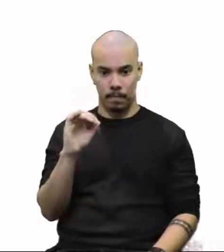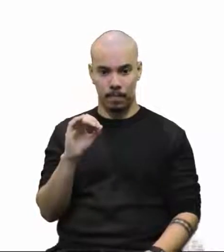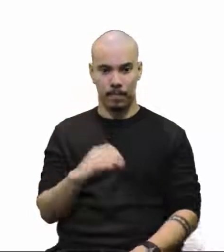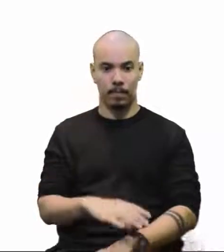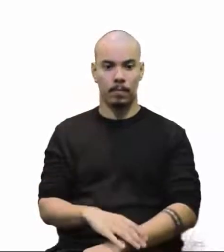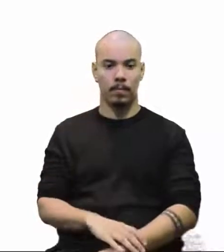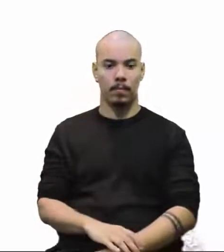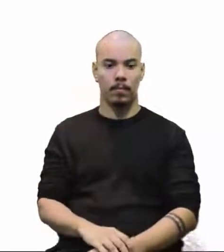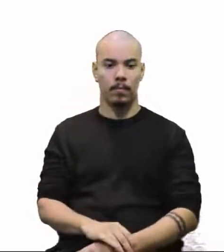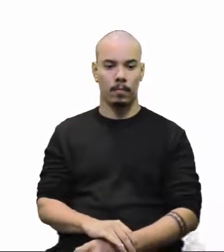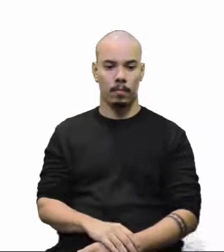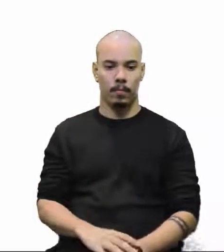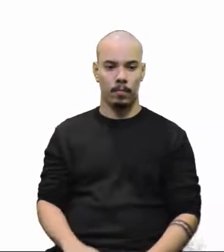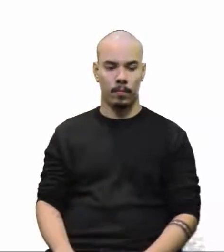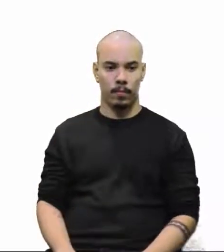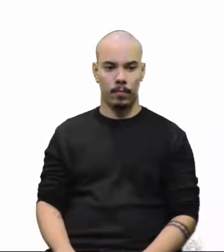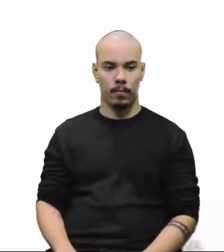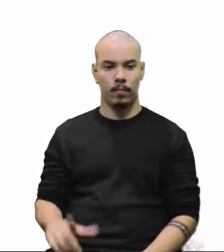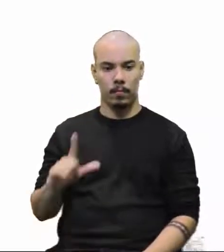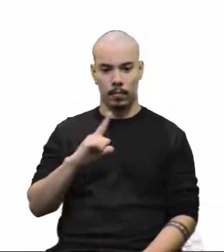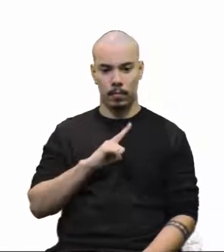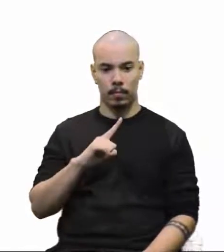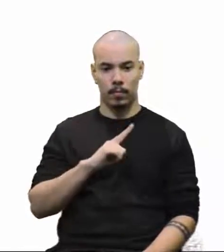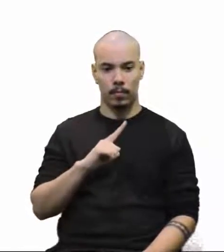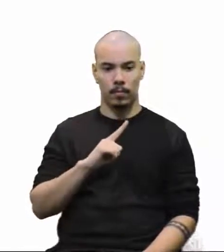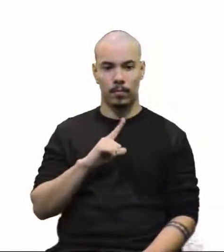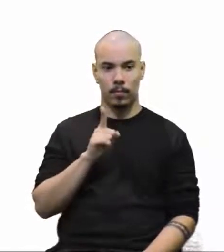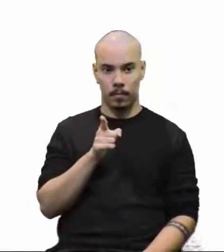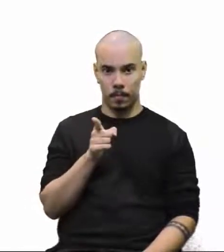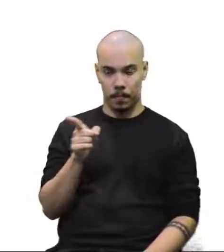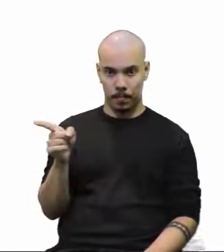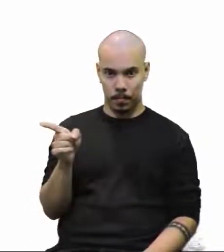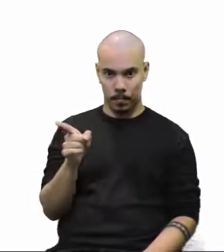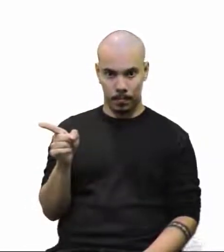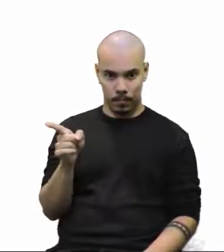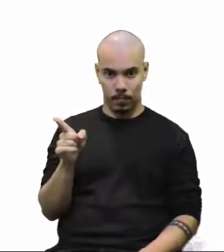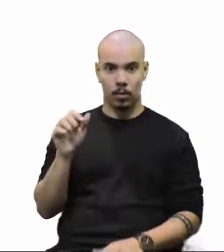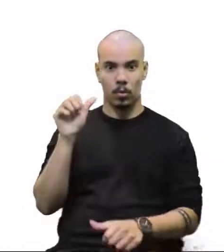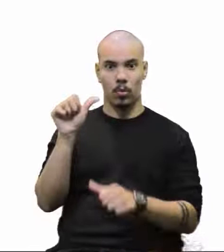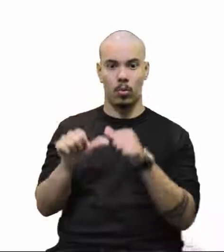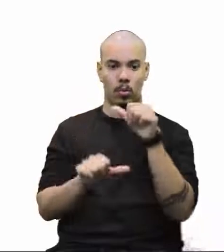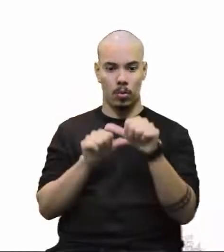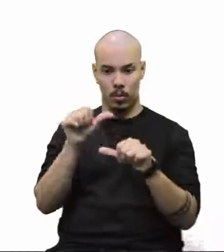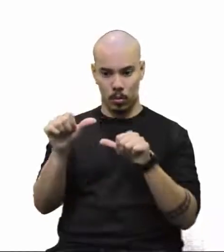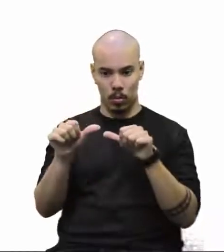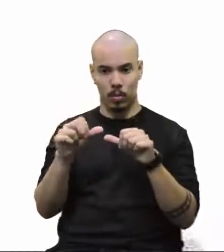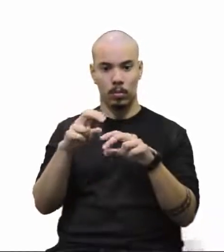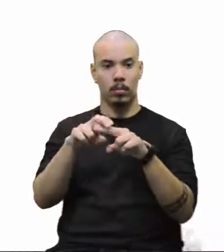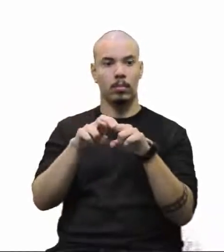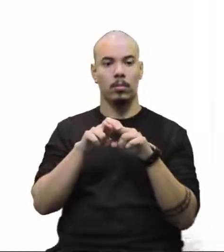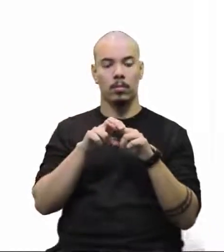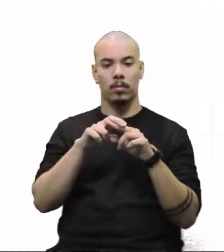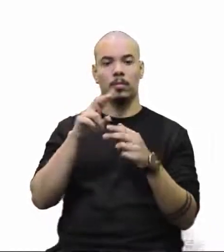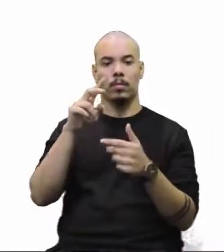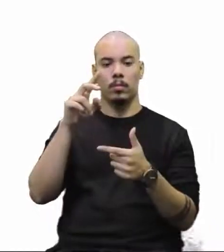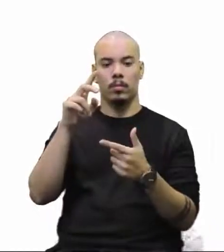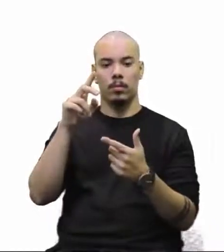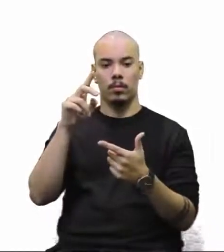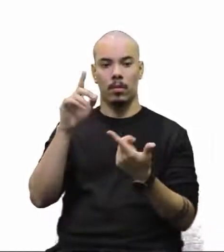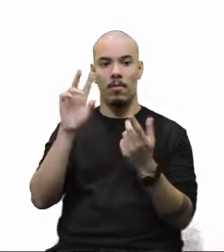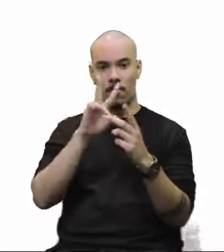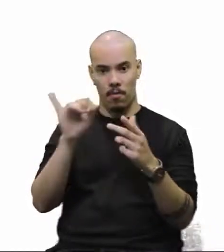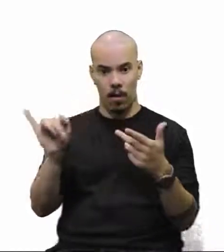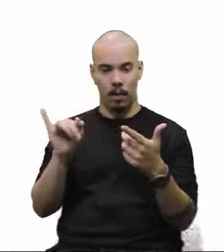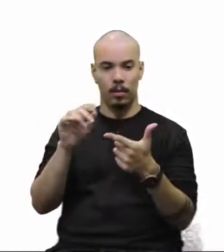multiplicado por meio, dá metade. Passa o 10 a menos 6 para cima, trocando sinal, ó. Então, dividindo aí 0,12